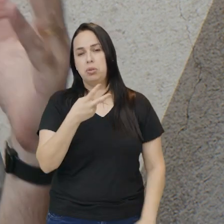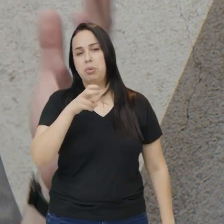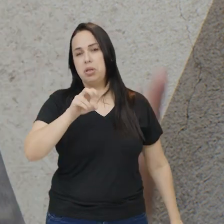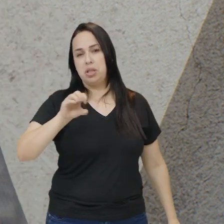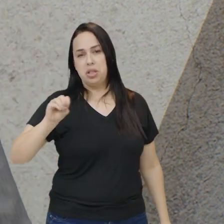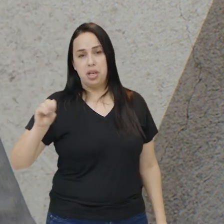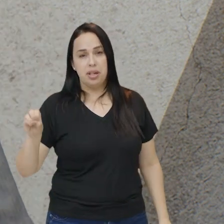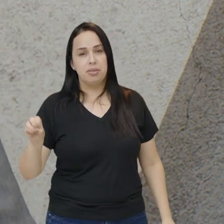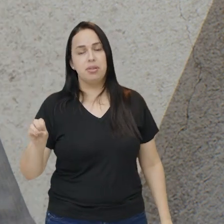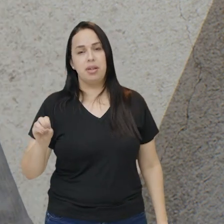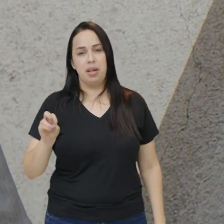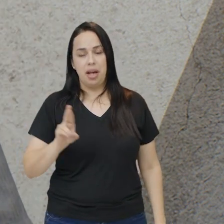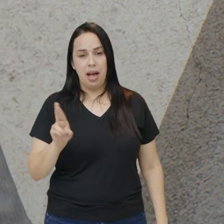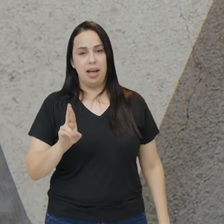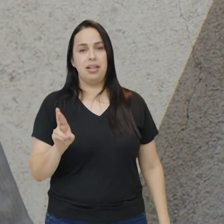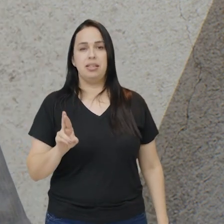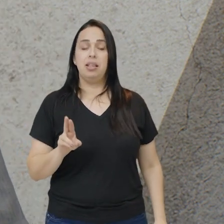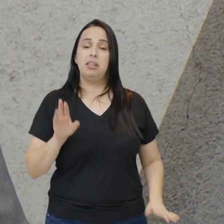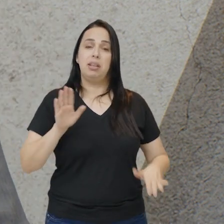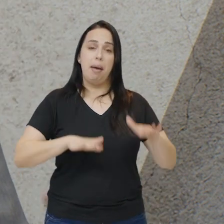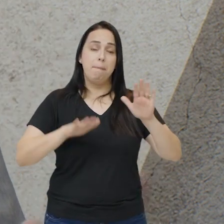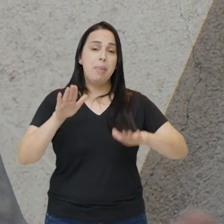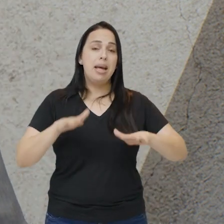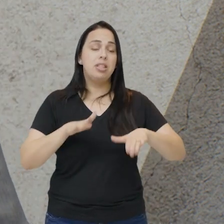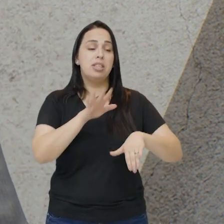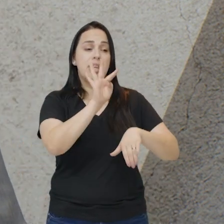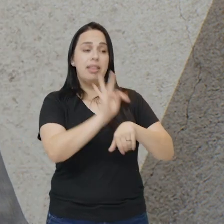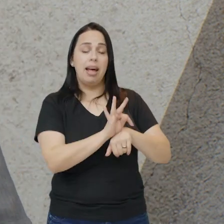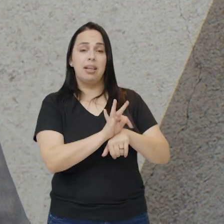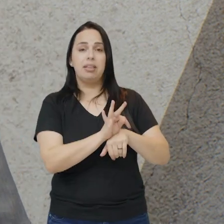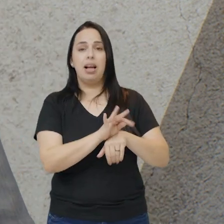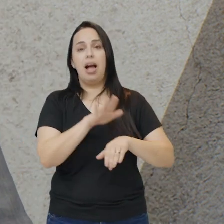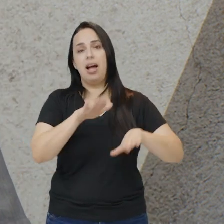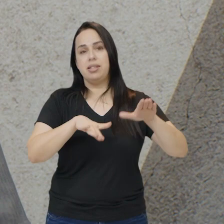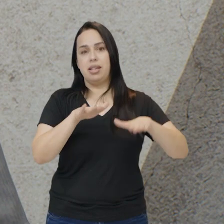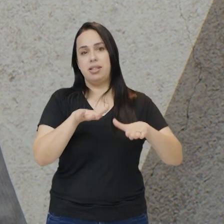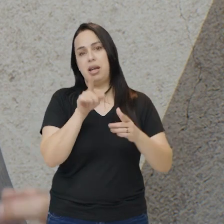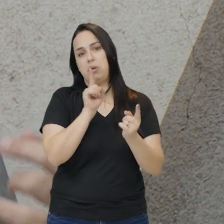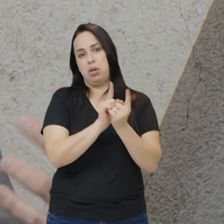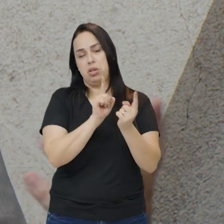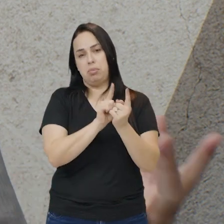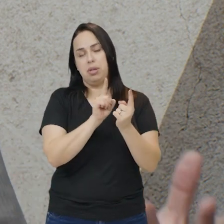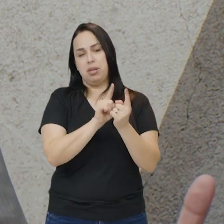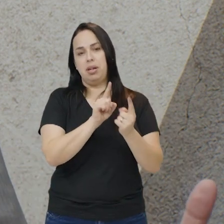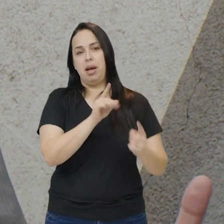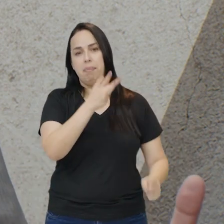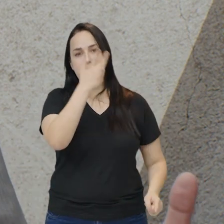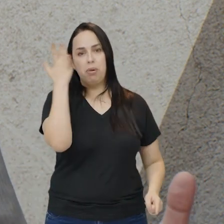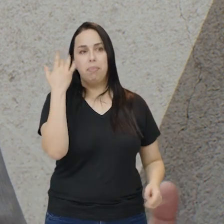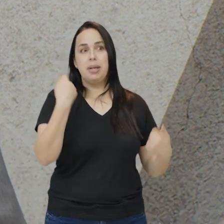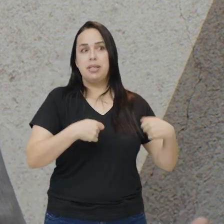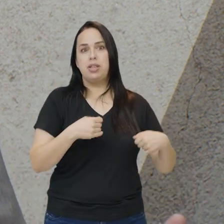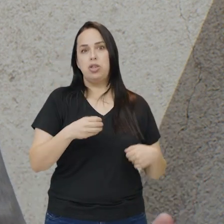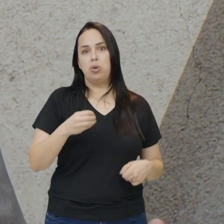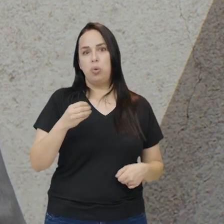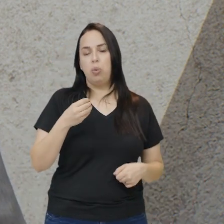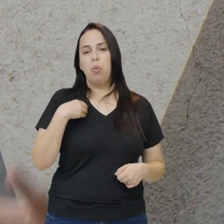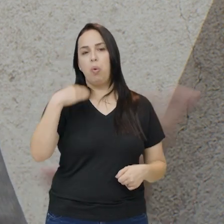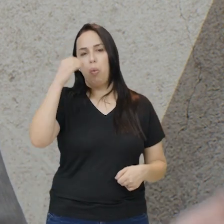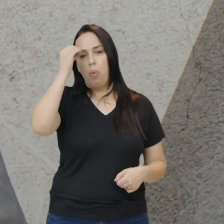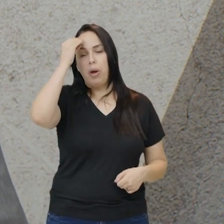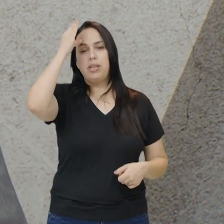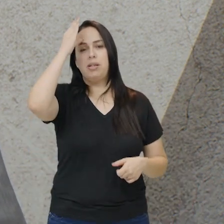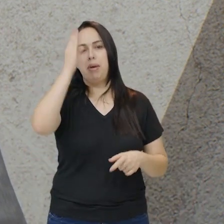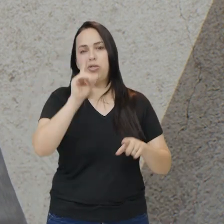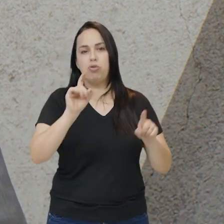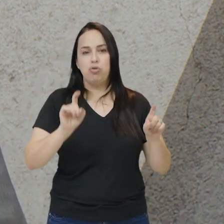2.000, R$ 2.500, dependendo das especificações técnicas necessárias. Muitas vezes você tem atendimento que a pessoa precisa ter um conhecimento de